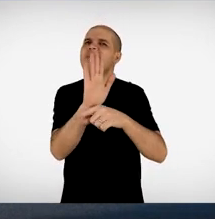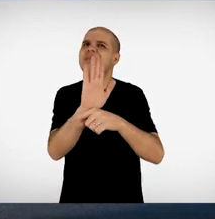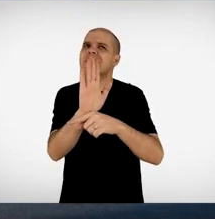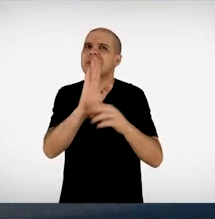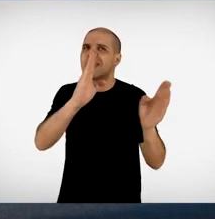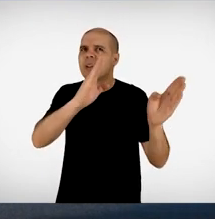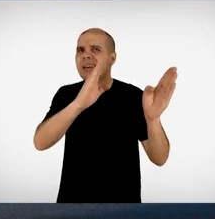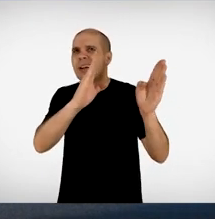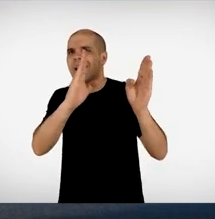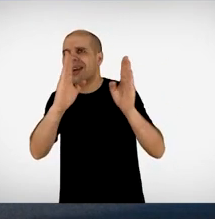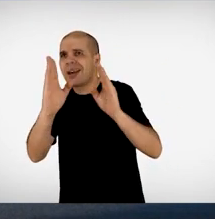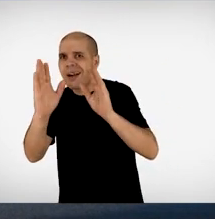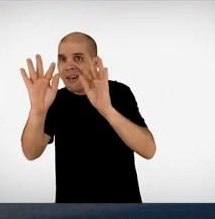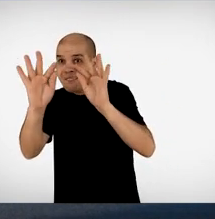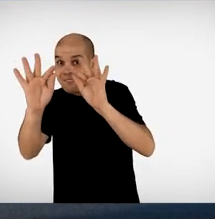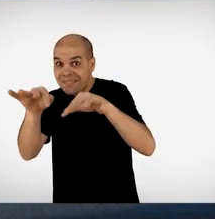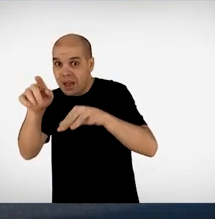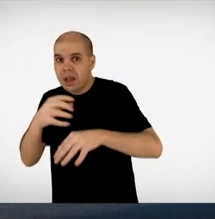Ela está, tipo... É.